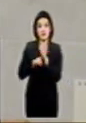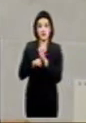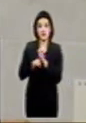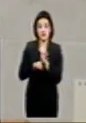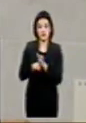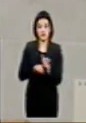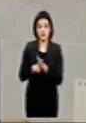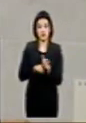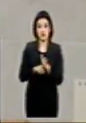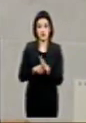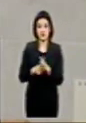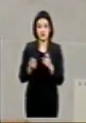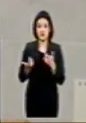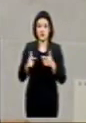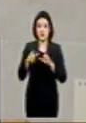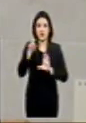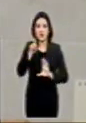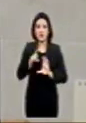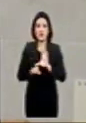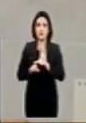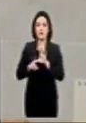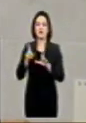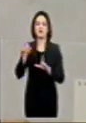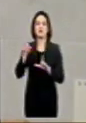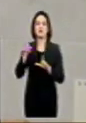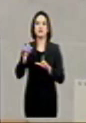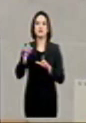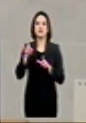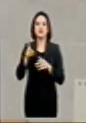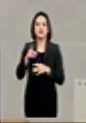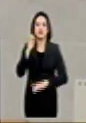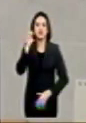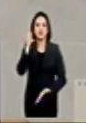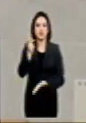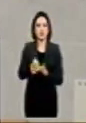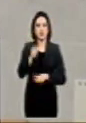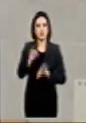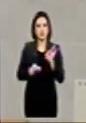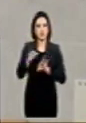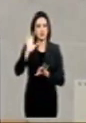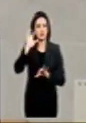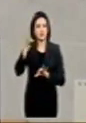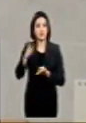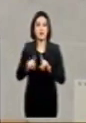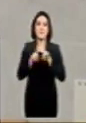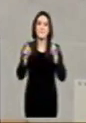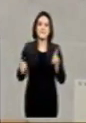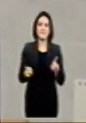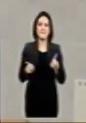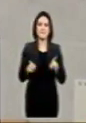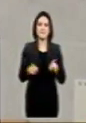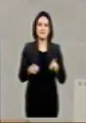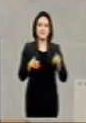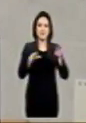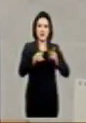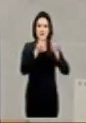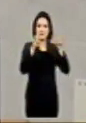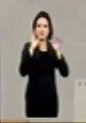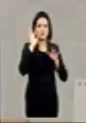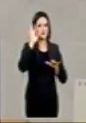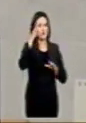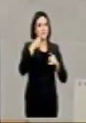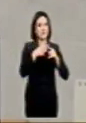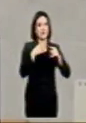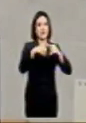judicial. Aquelas dependiam, porque, segundo a Constituição, a intimidade e o domicílio